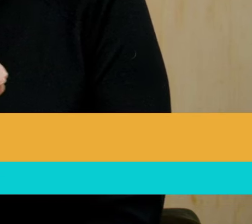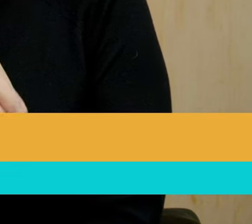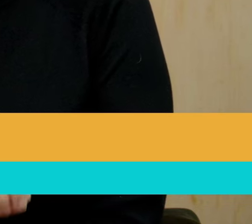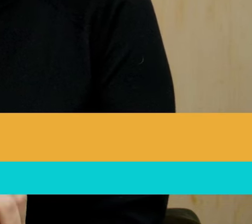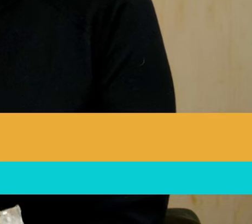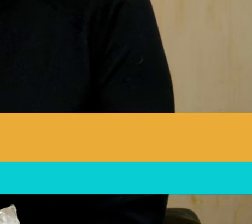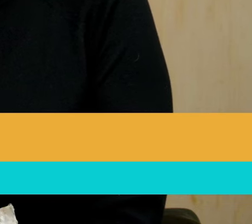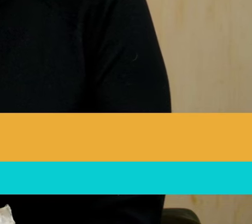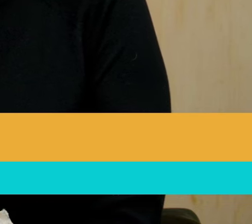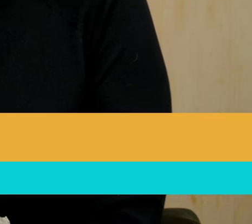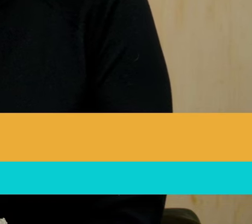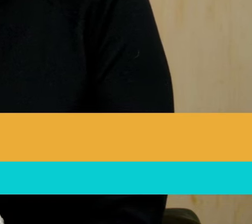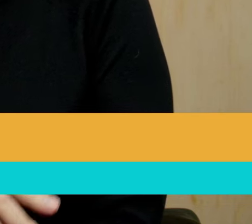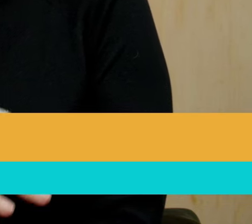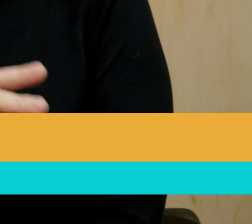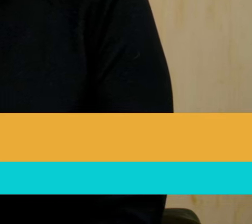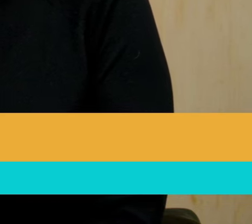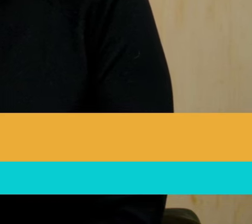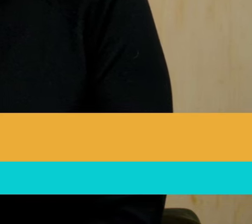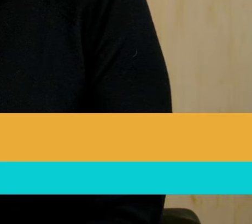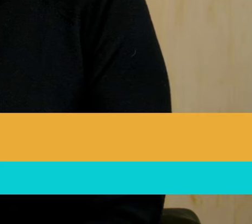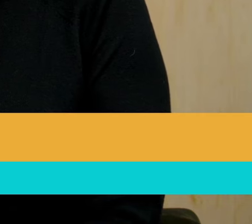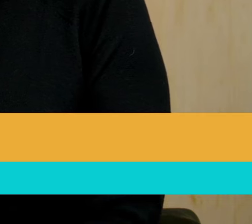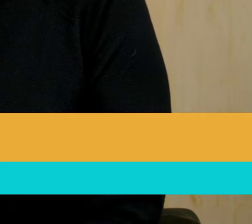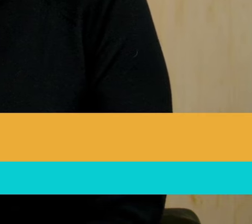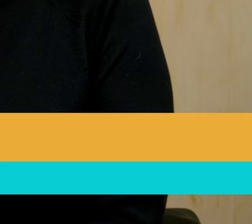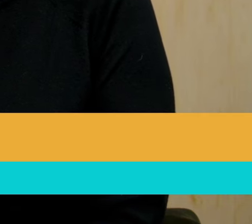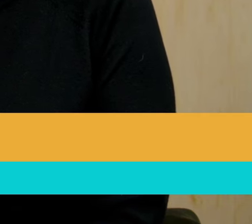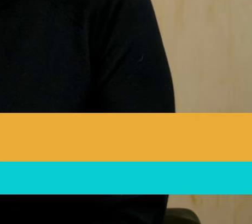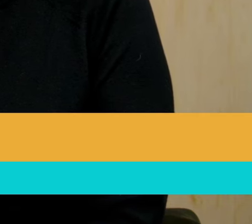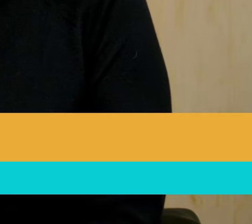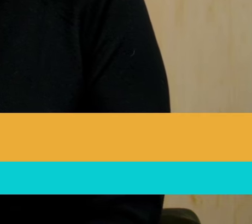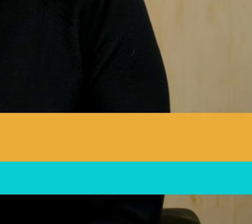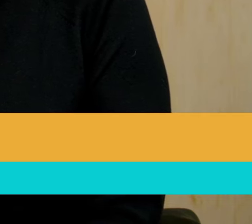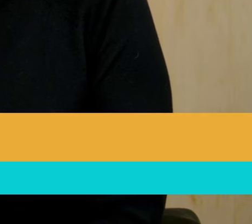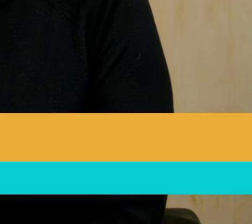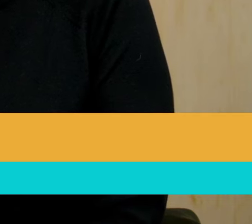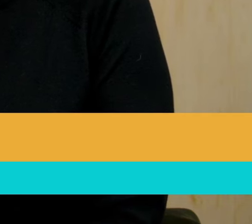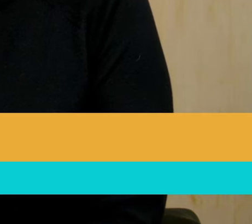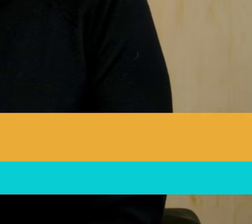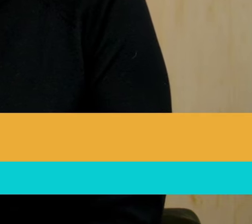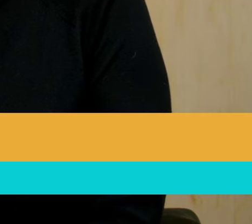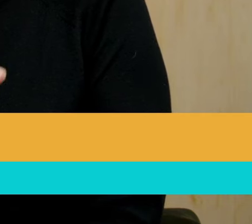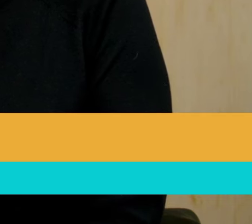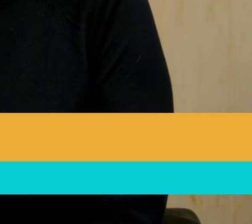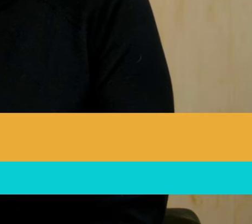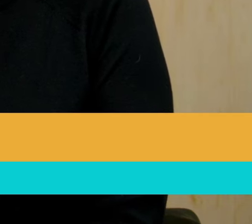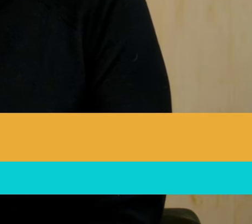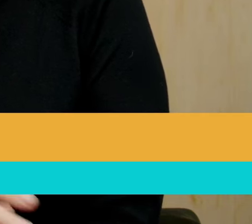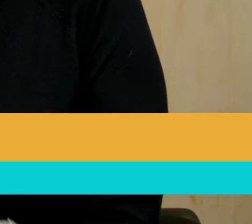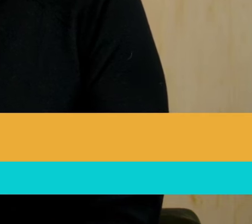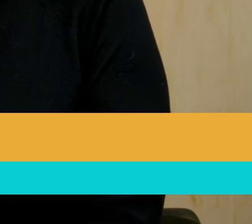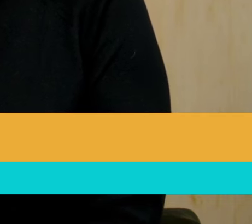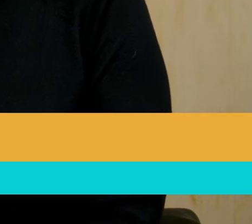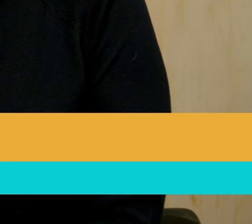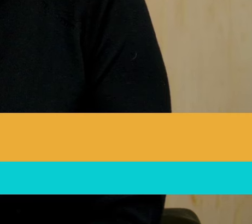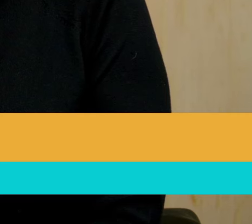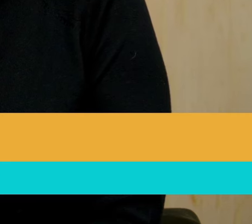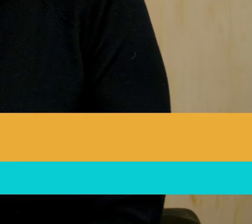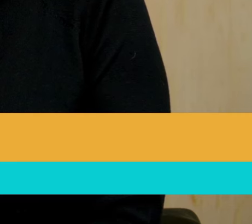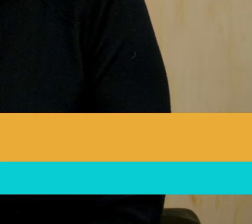uma jovem autista que frequentou a igreja ali desde cedo, trazendo as experiências, o que aconteceu.